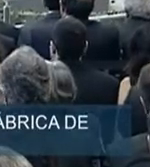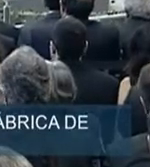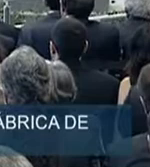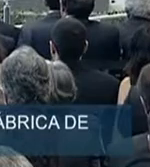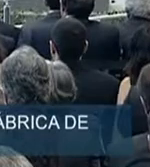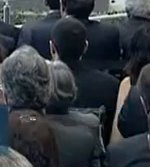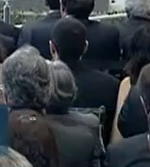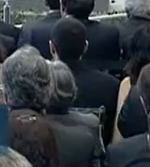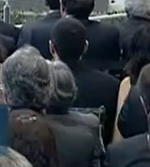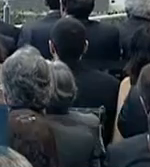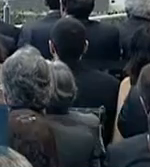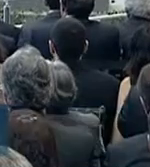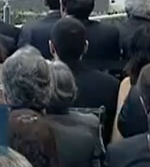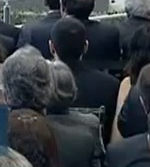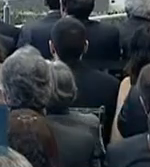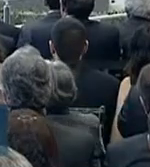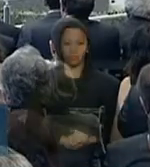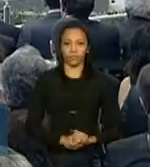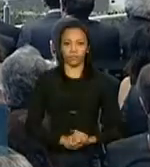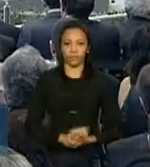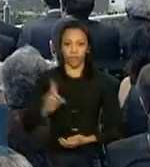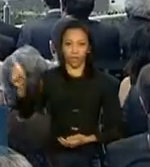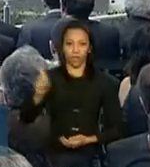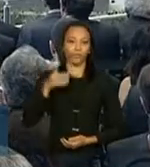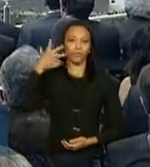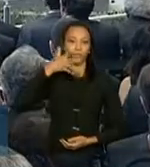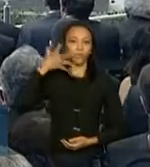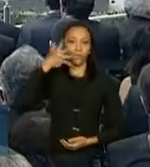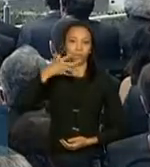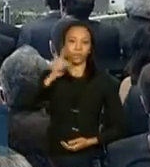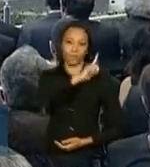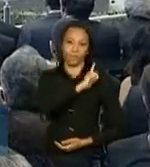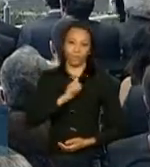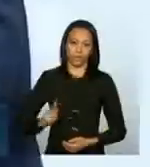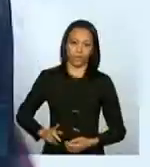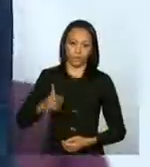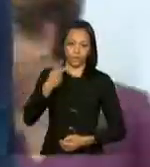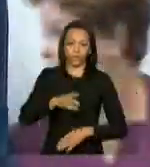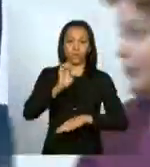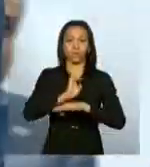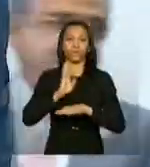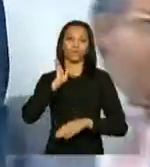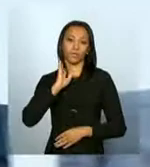Para uso da palavra, o governador de Minas Gerais, Antônio Anastasia.